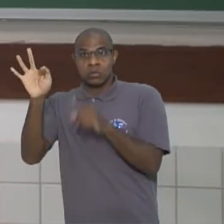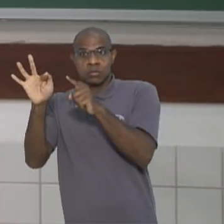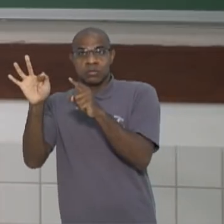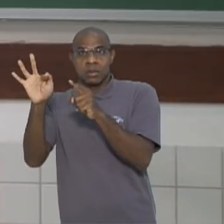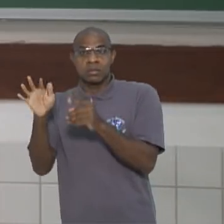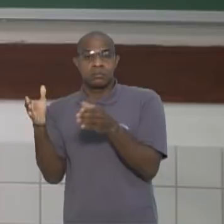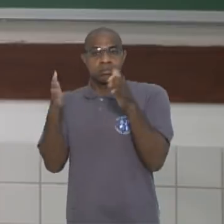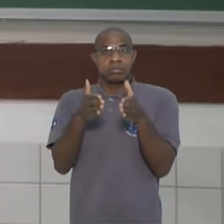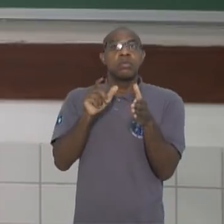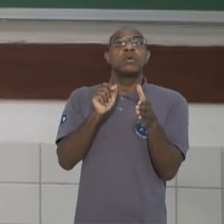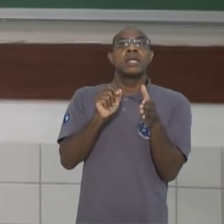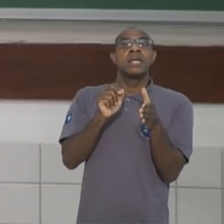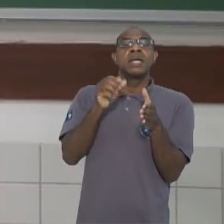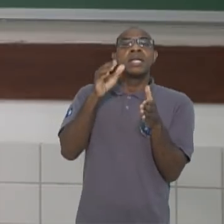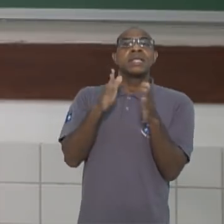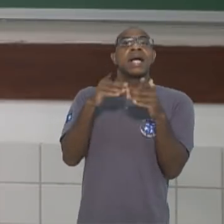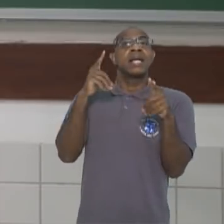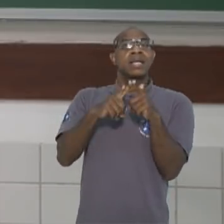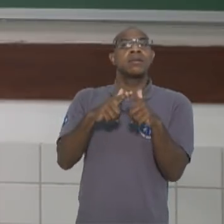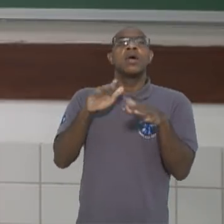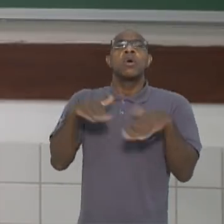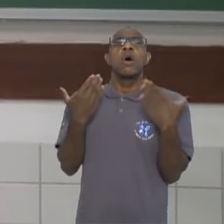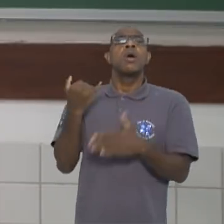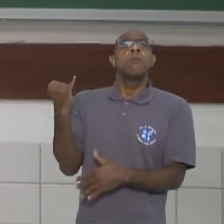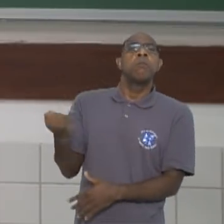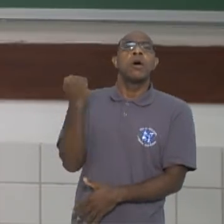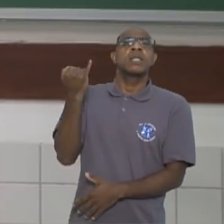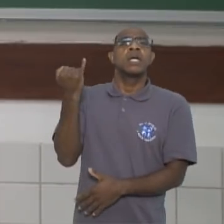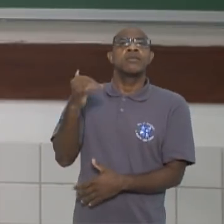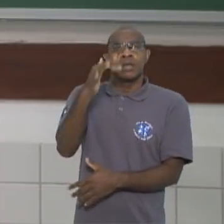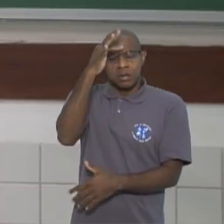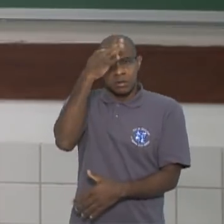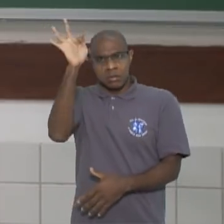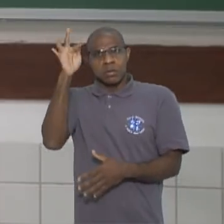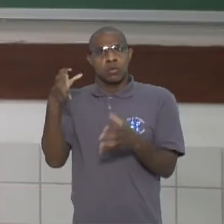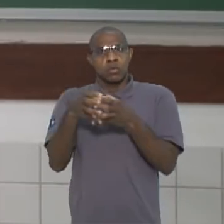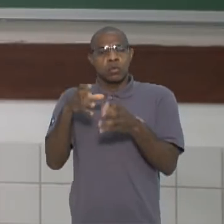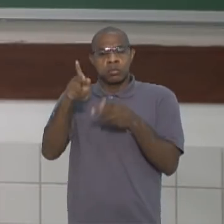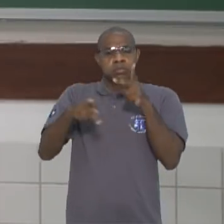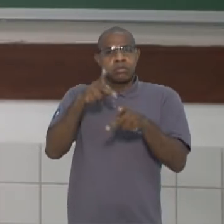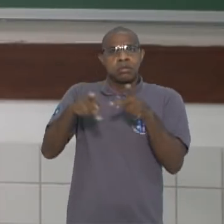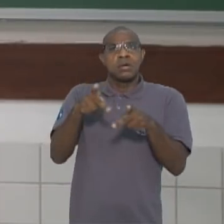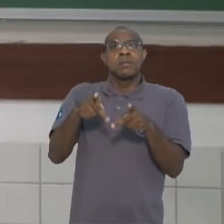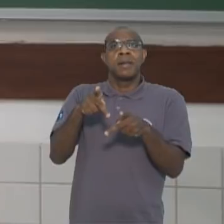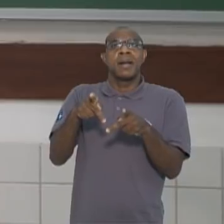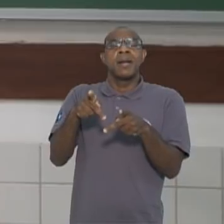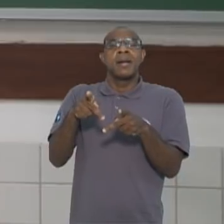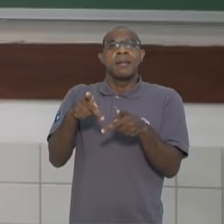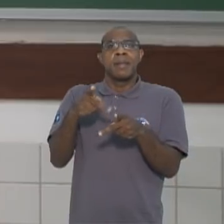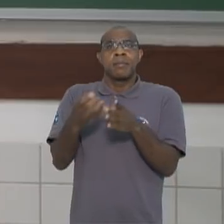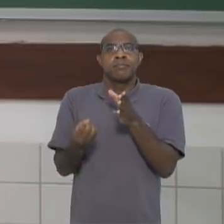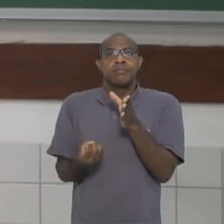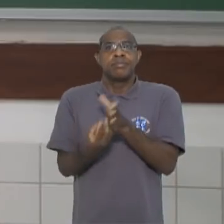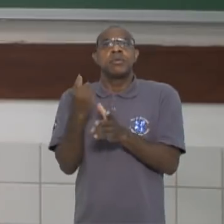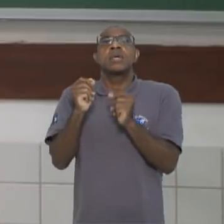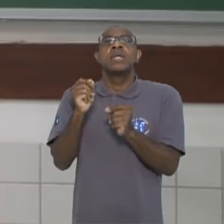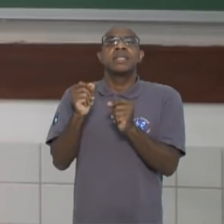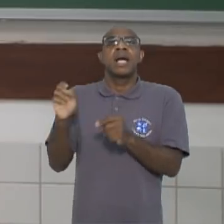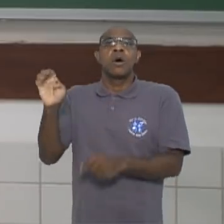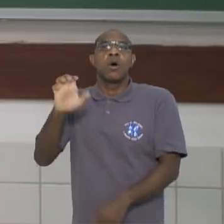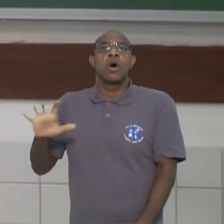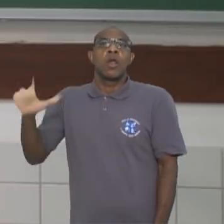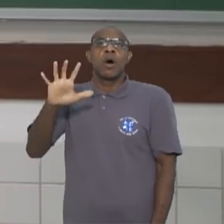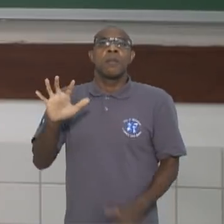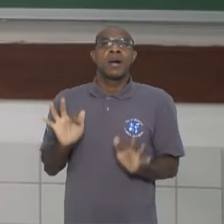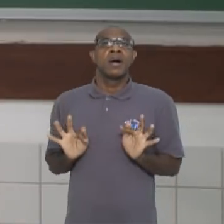de Clovis, e entender qual a importância dos francos para a formação da Europa feudal e do sistema feudal.